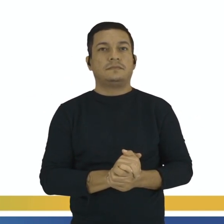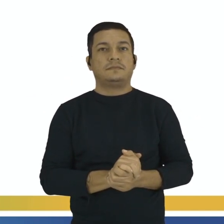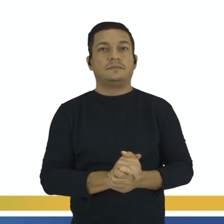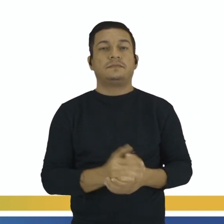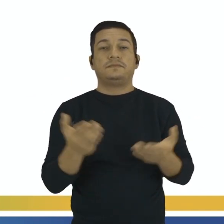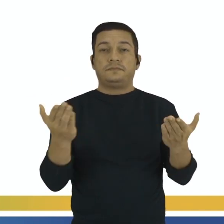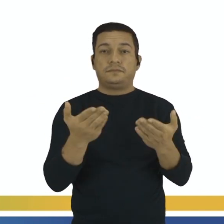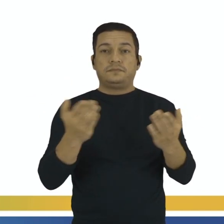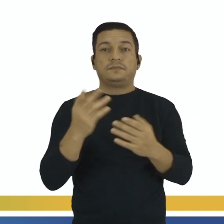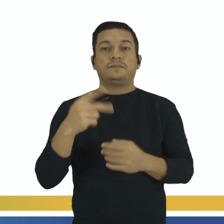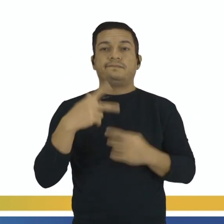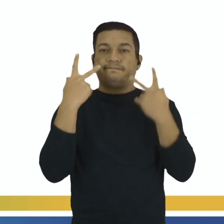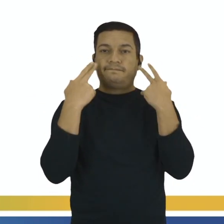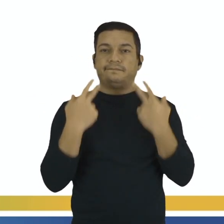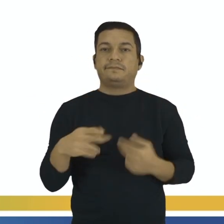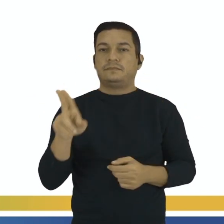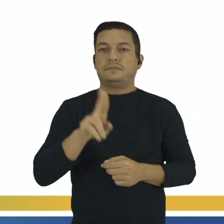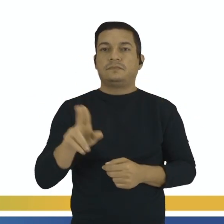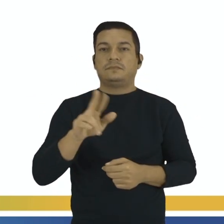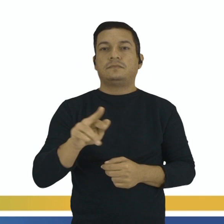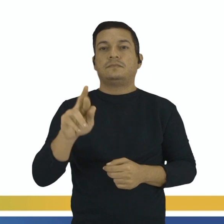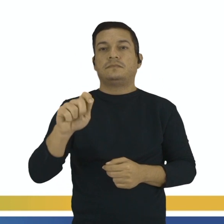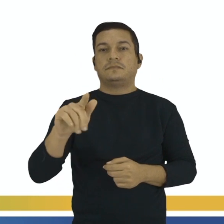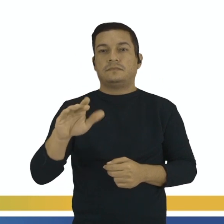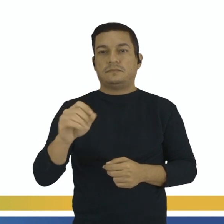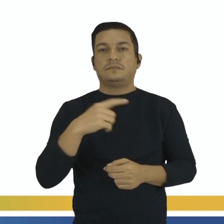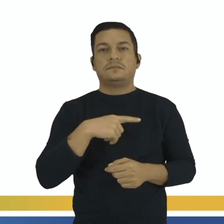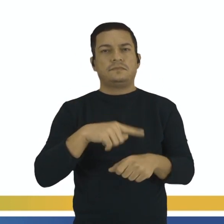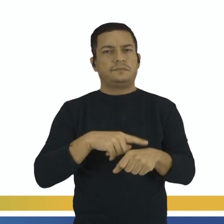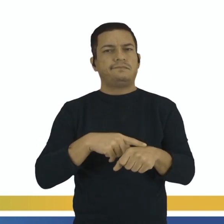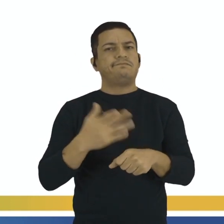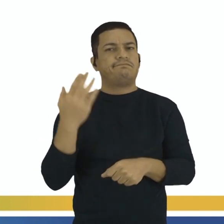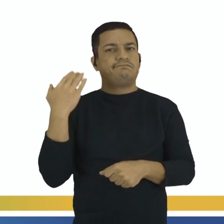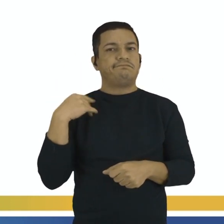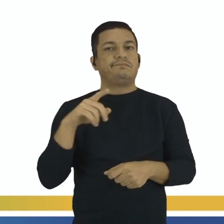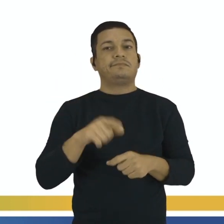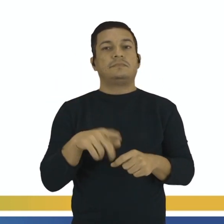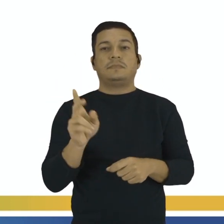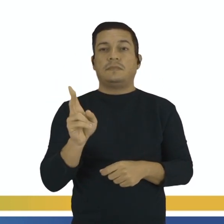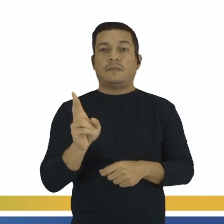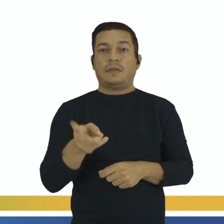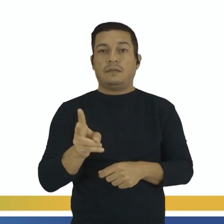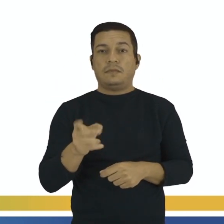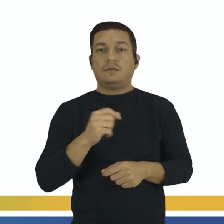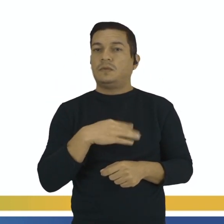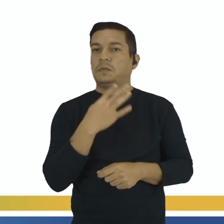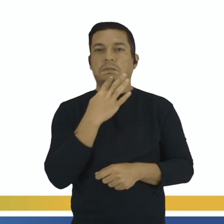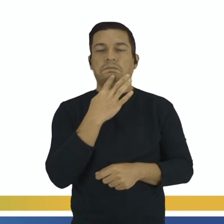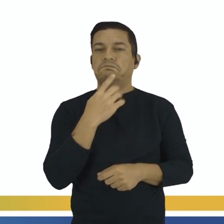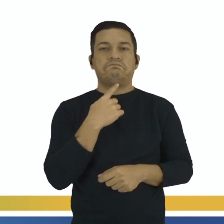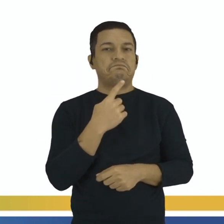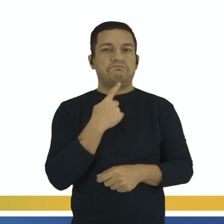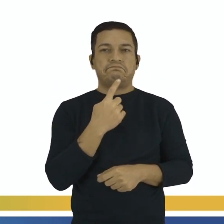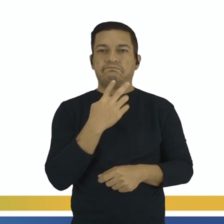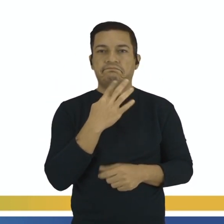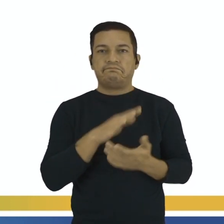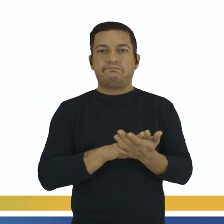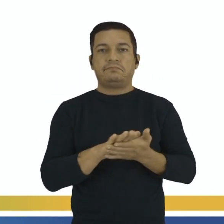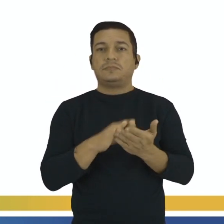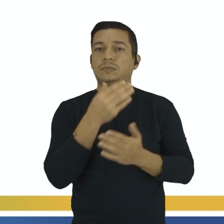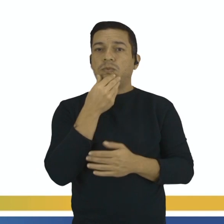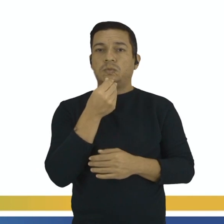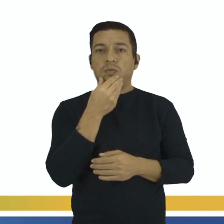em dia, é comum o uso das frações, então houve um tempo em que as mesmas não eram conhecidas. O